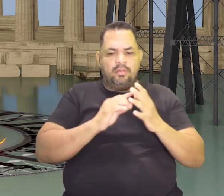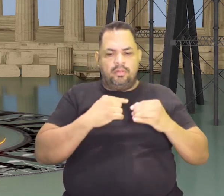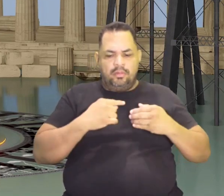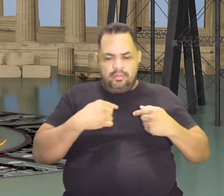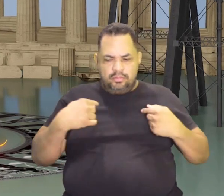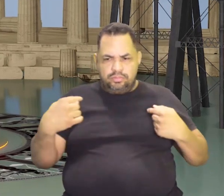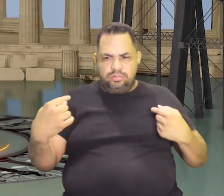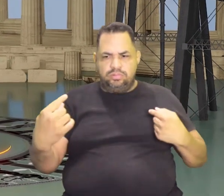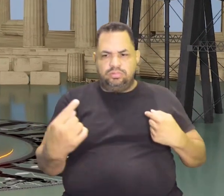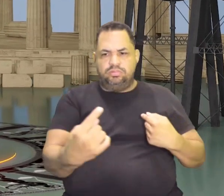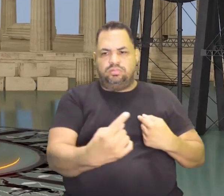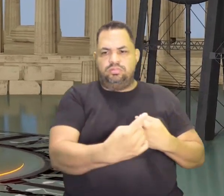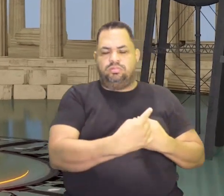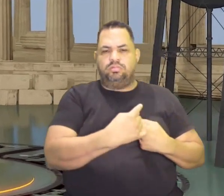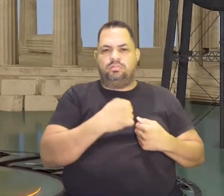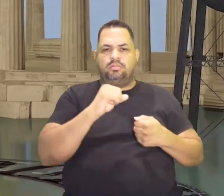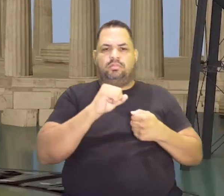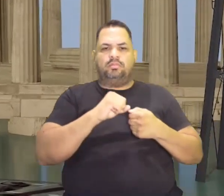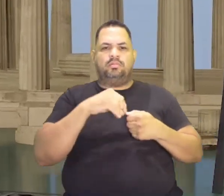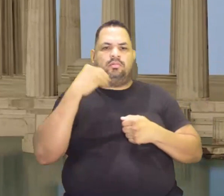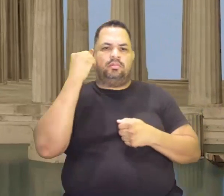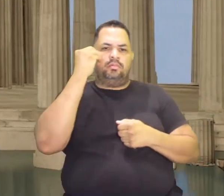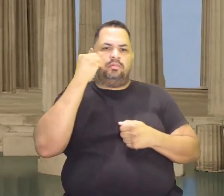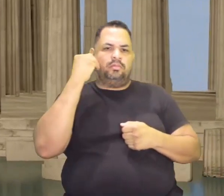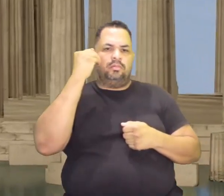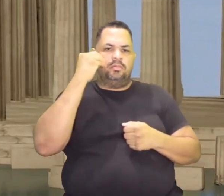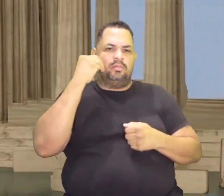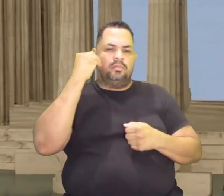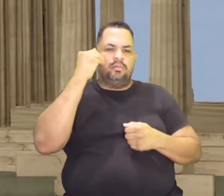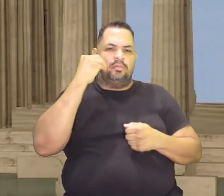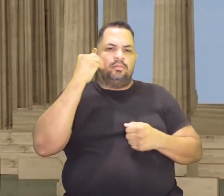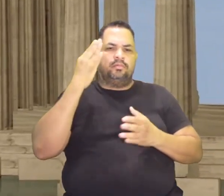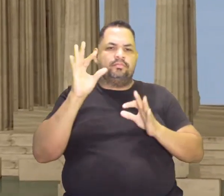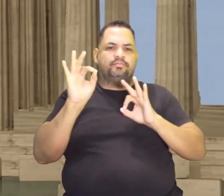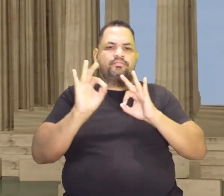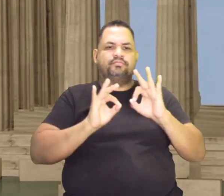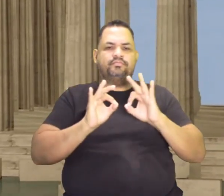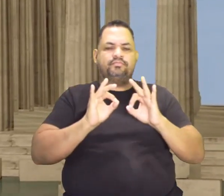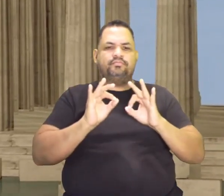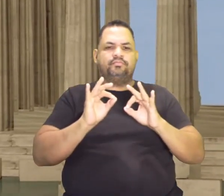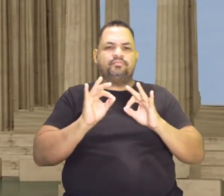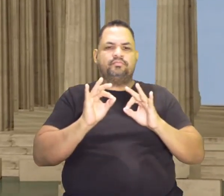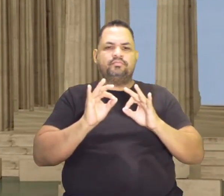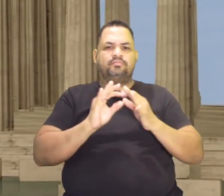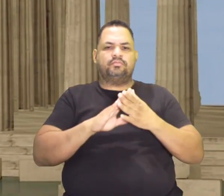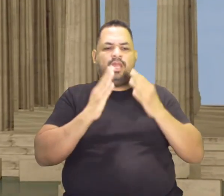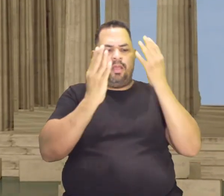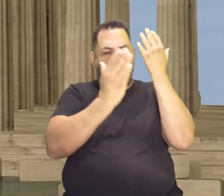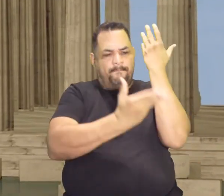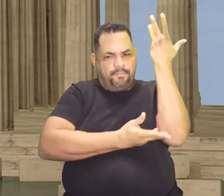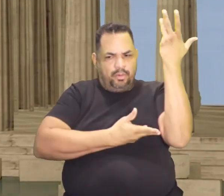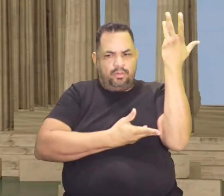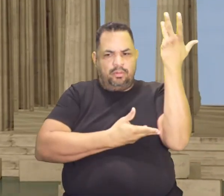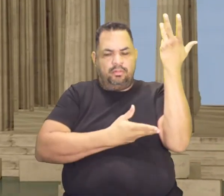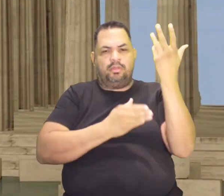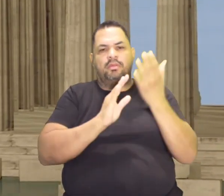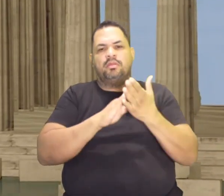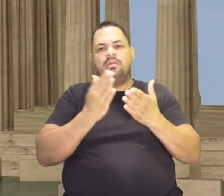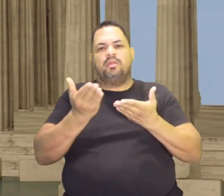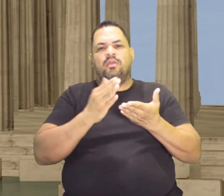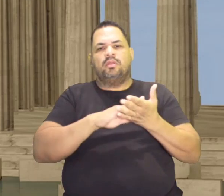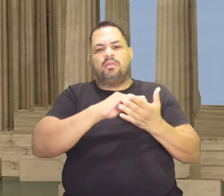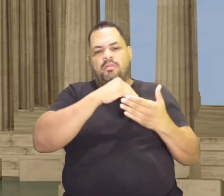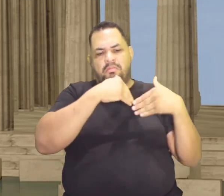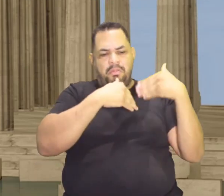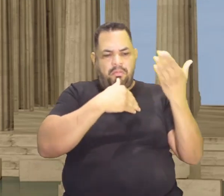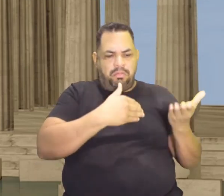cercado ali. Você está fazendo experiência, gente. Olha só, é empirismo. Ou seja, eu derrubei, eu peguei aquela árvore, ou